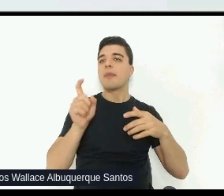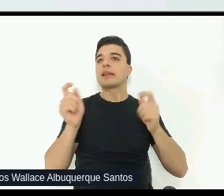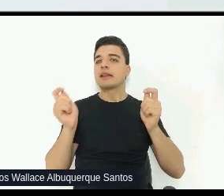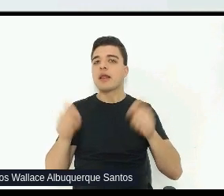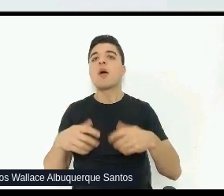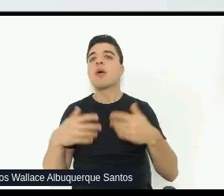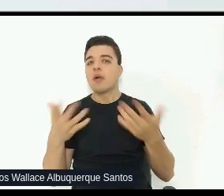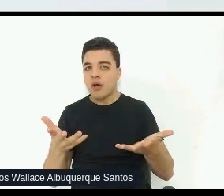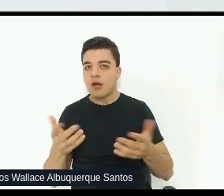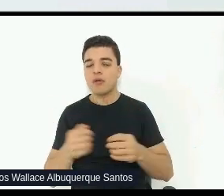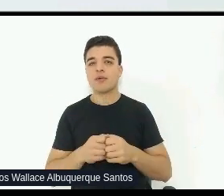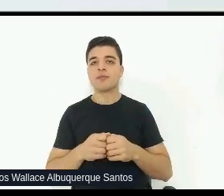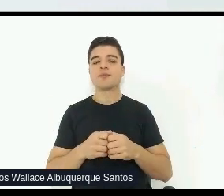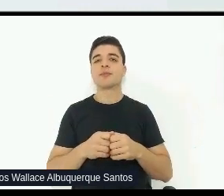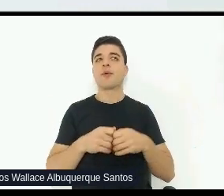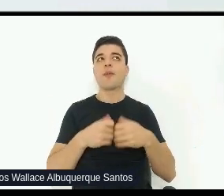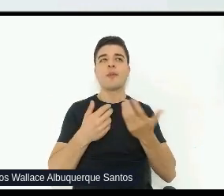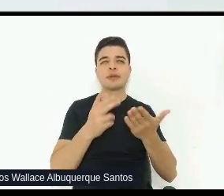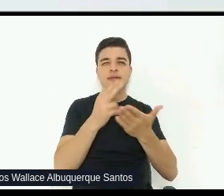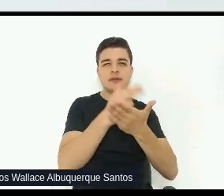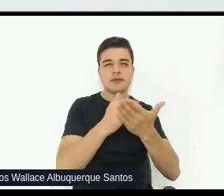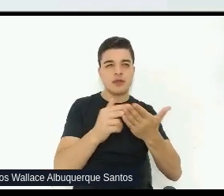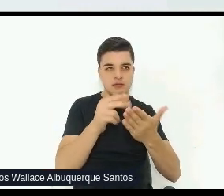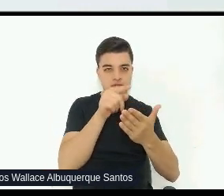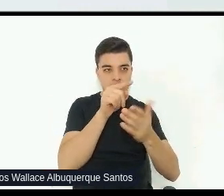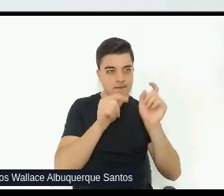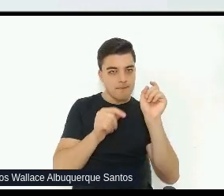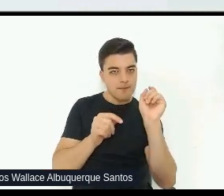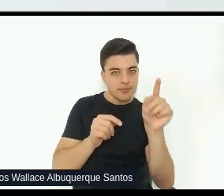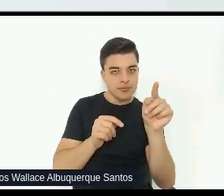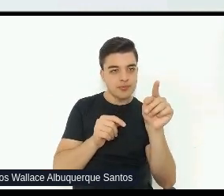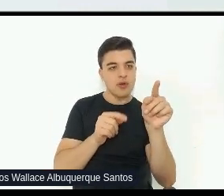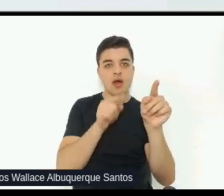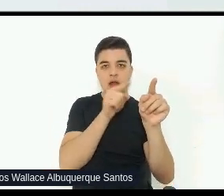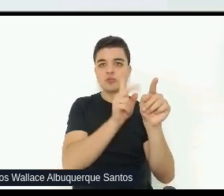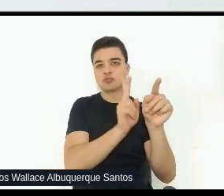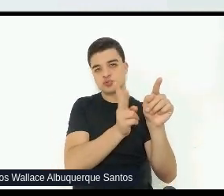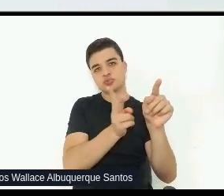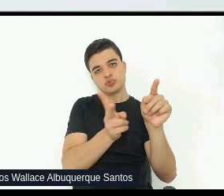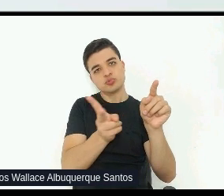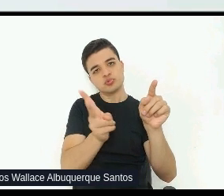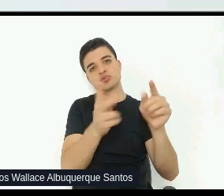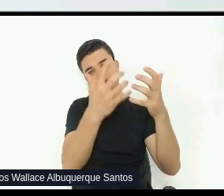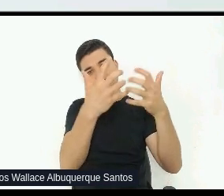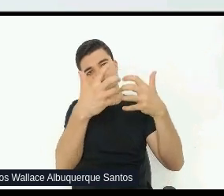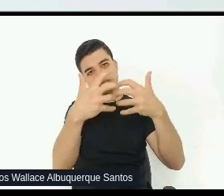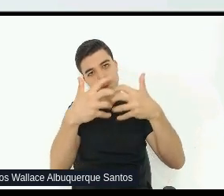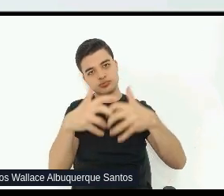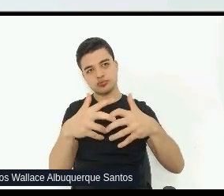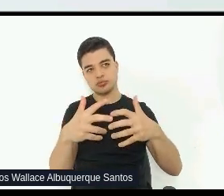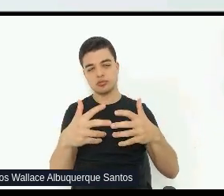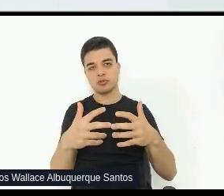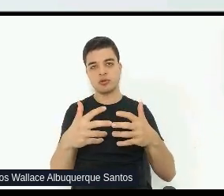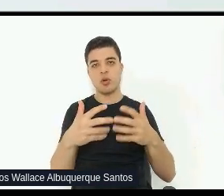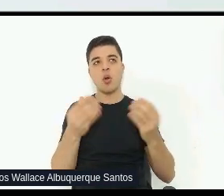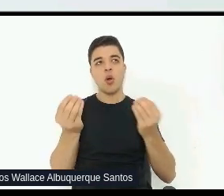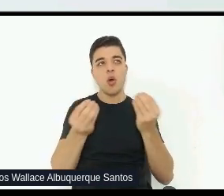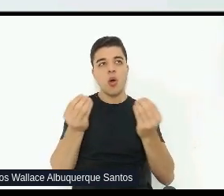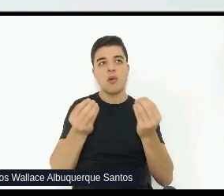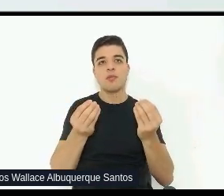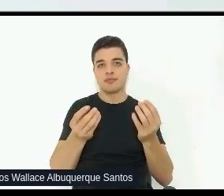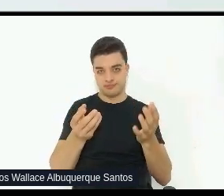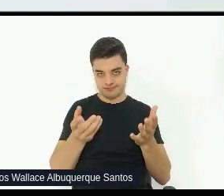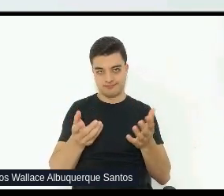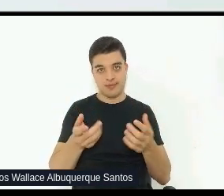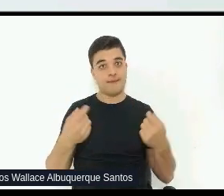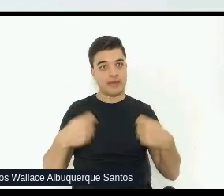funcionam para determinada ação, eles precisam continuar durante todo o fluxo funcionando para essa ação. E eu trago aqui o exemplo da